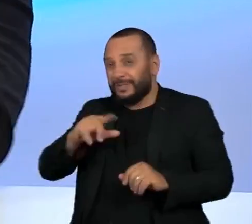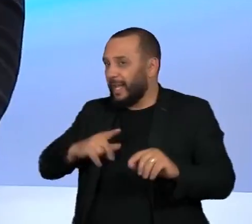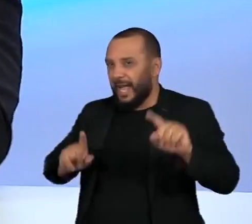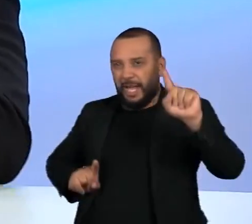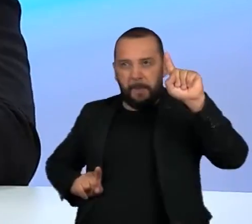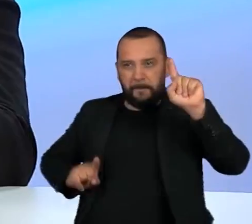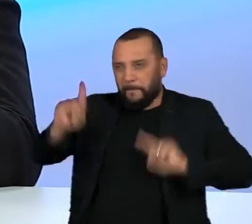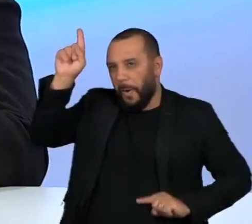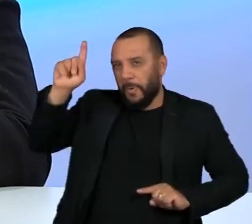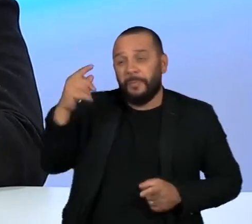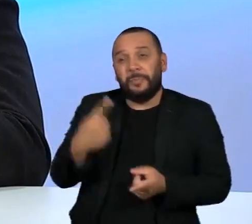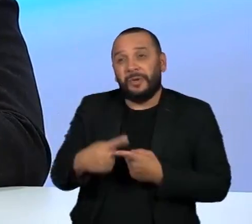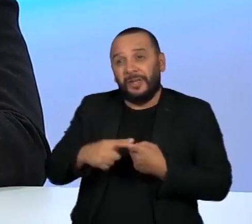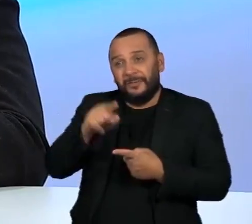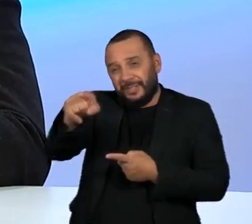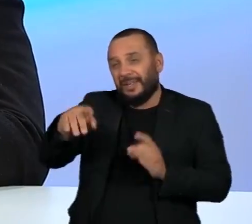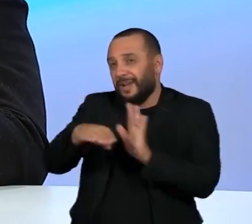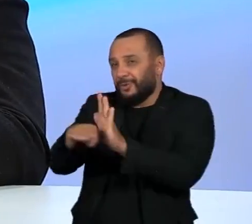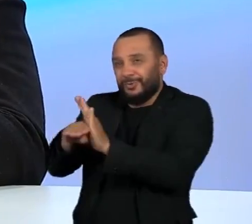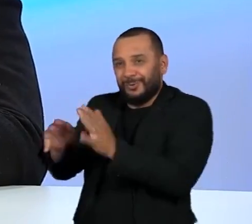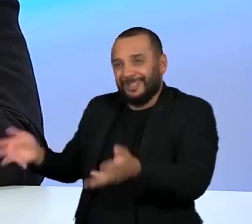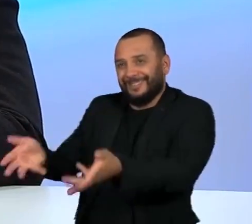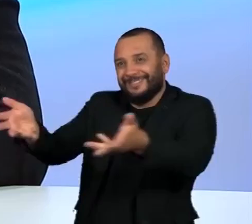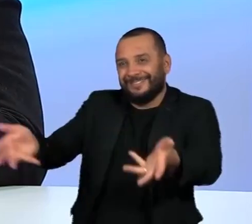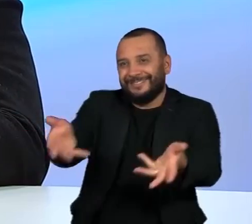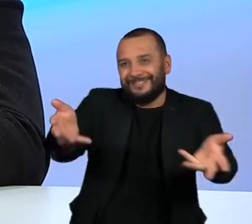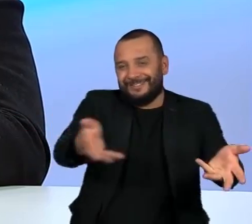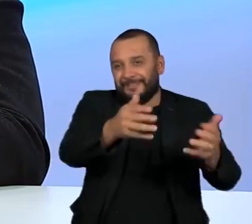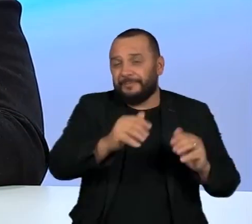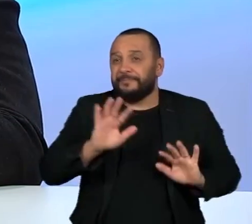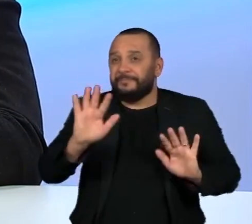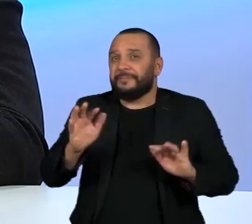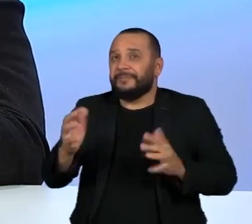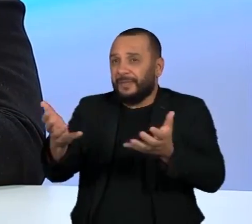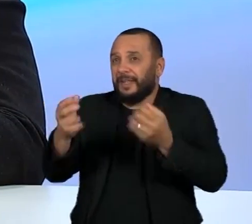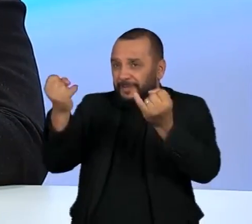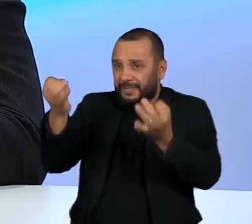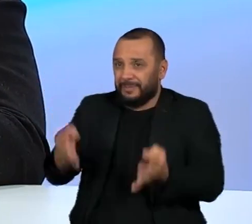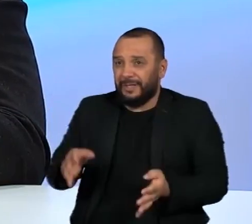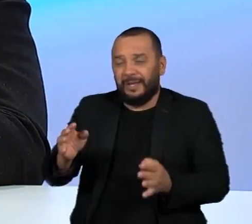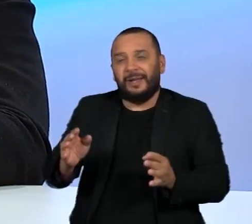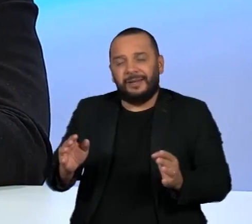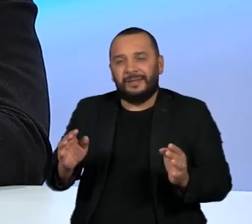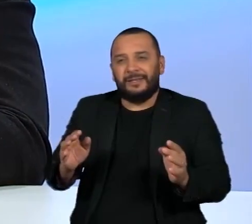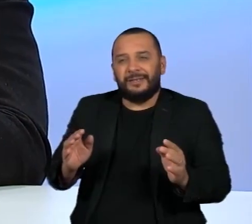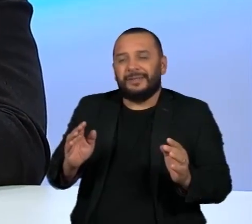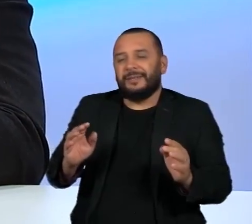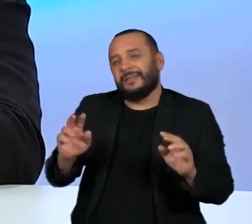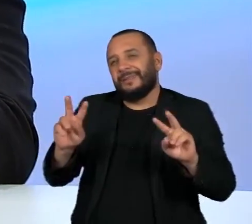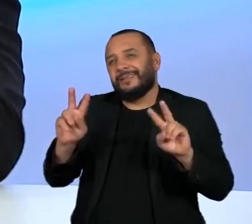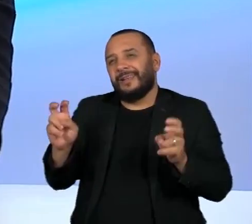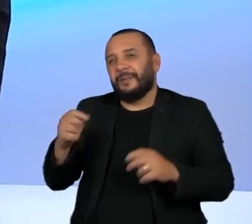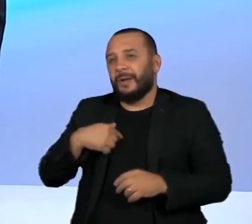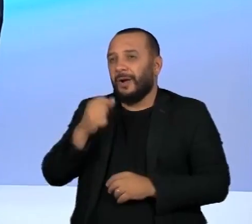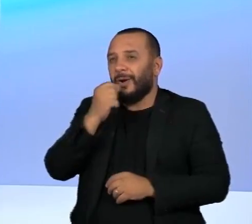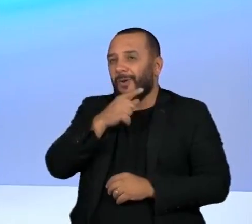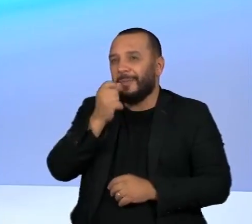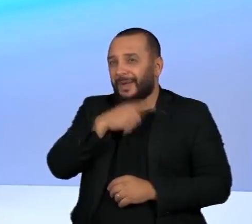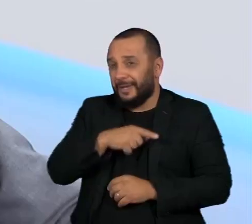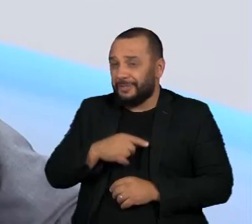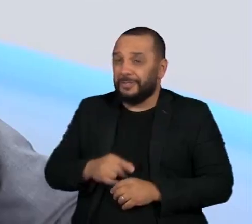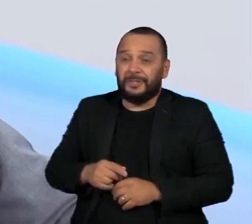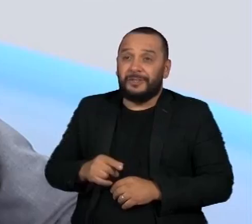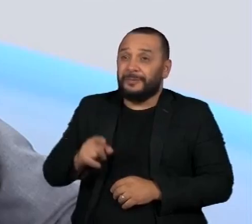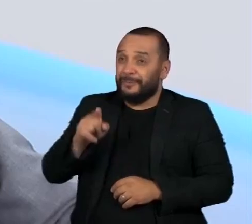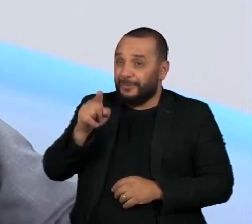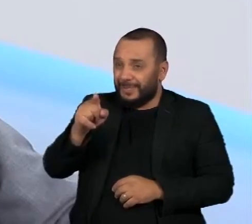ao seu trabalho enfim é notório mas eu queria que justamente você falasse um ponto específico da comédia que é você ser uma escada